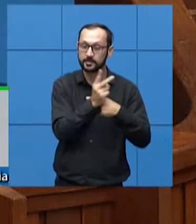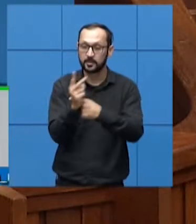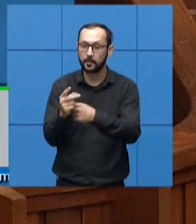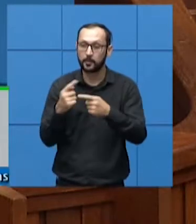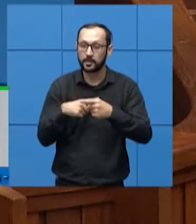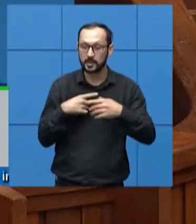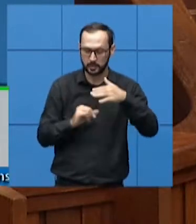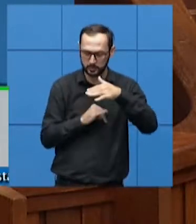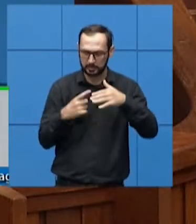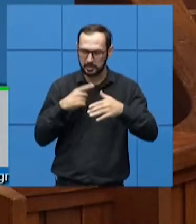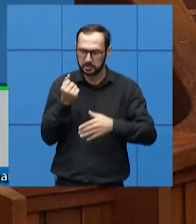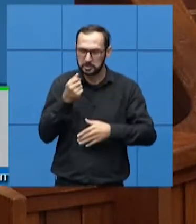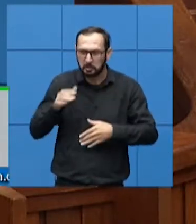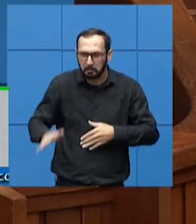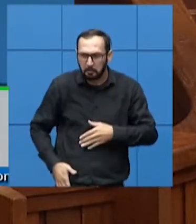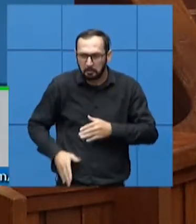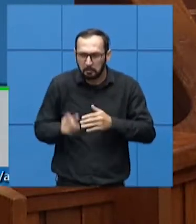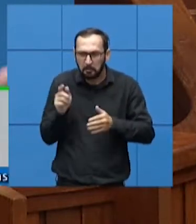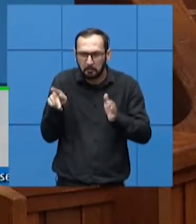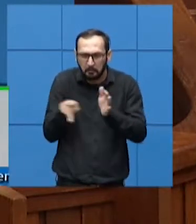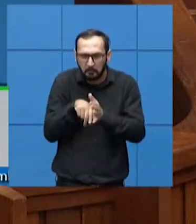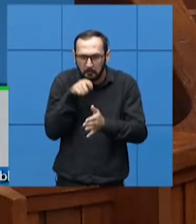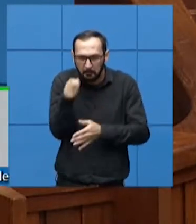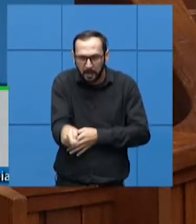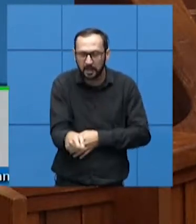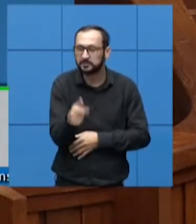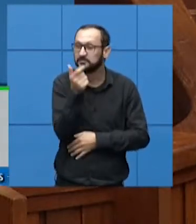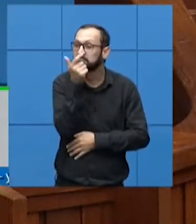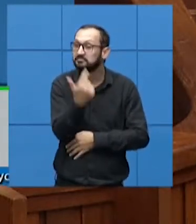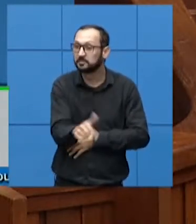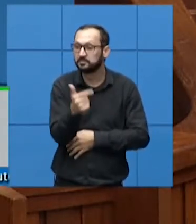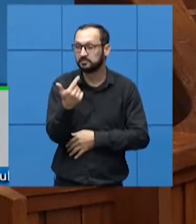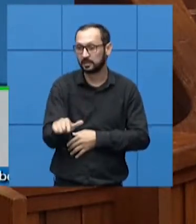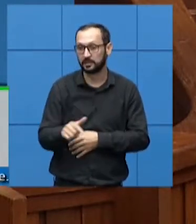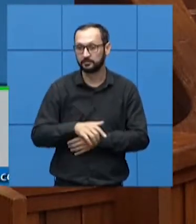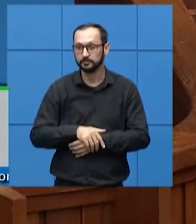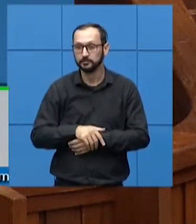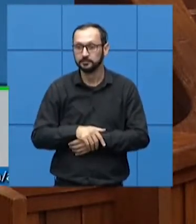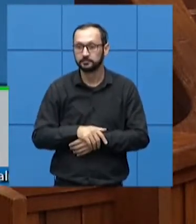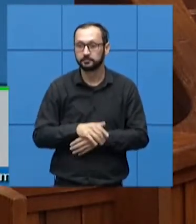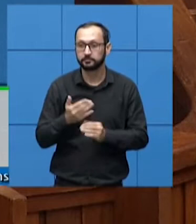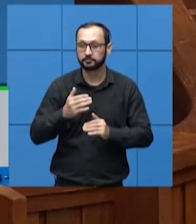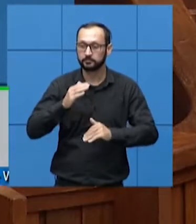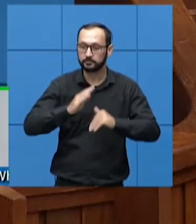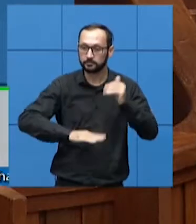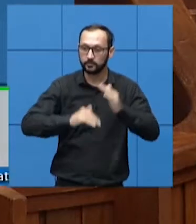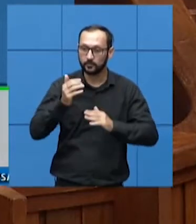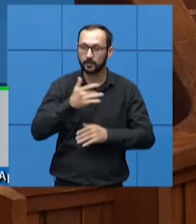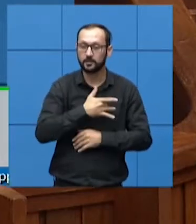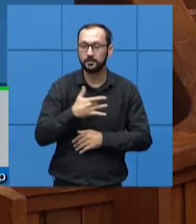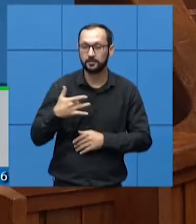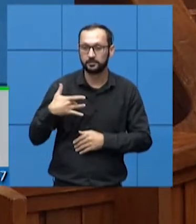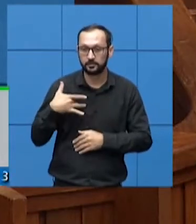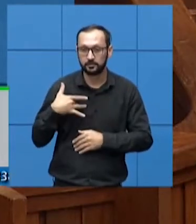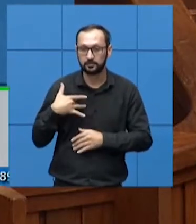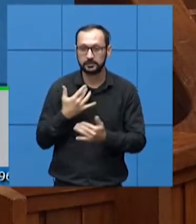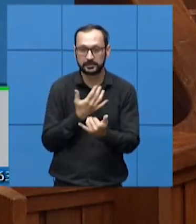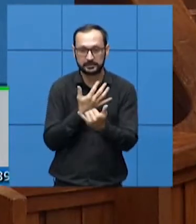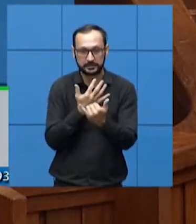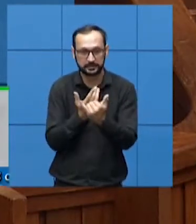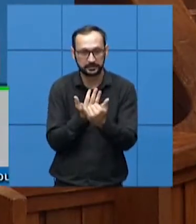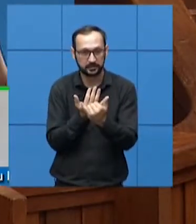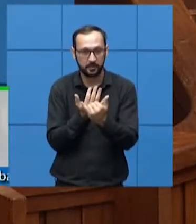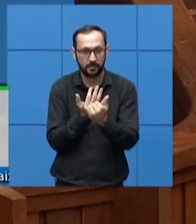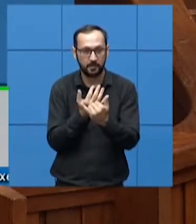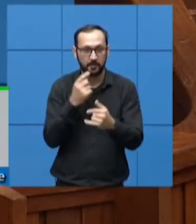recursos próprios para poder ter uma equipe formada, não só professores, mas os profissionais também da área da saúde, da assistência social,